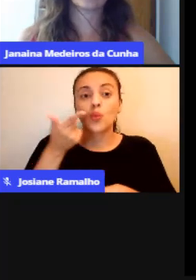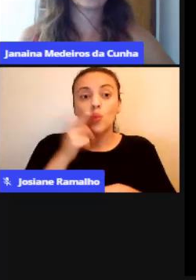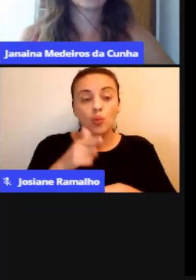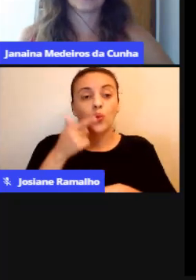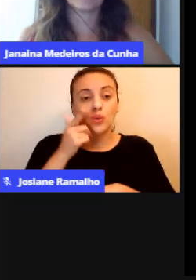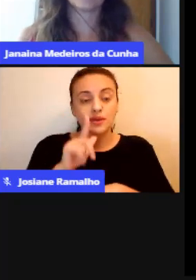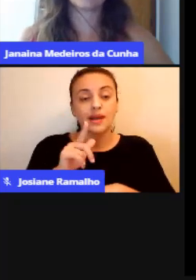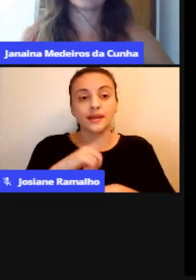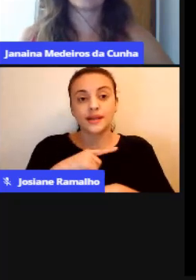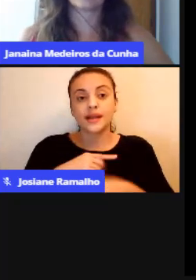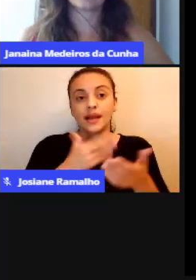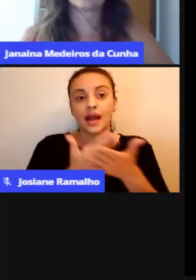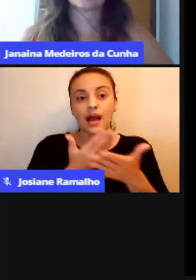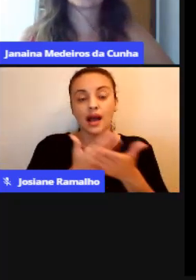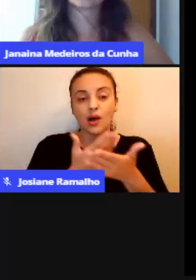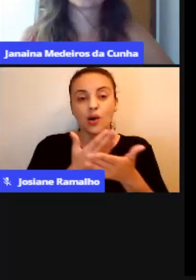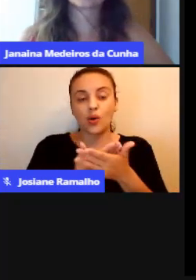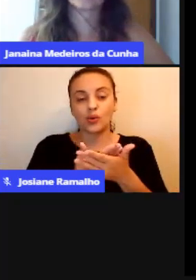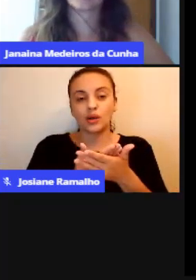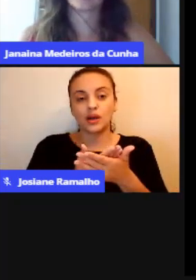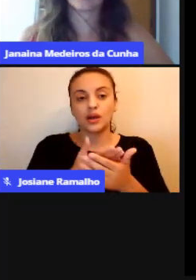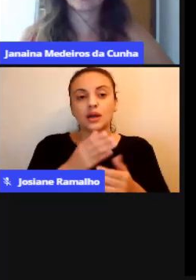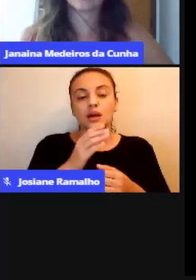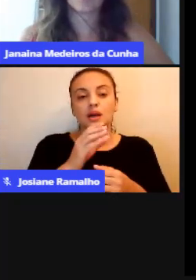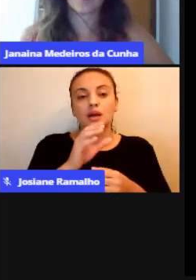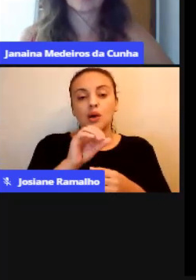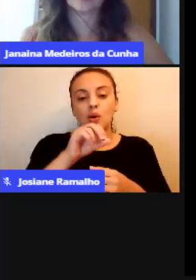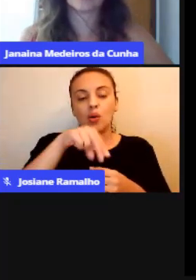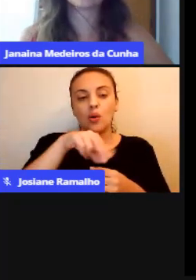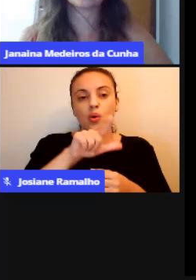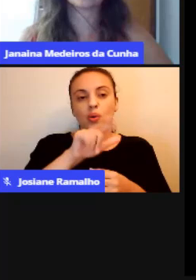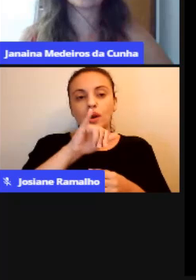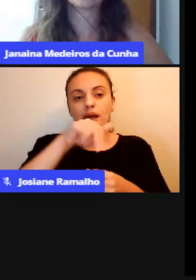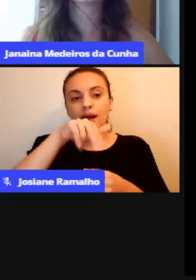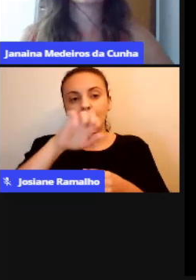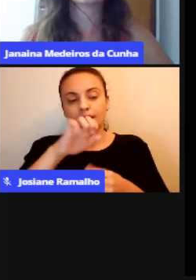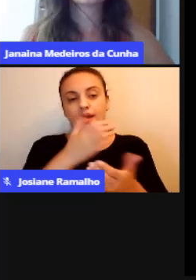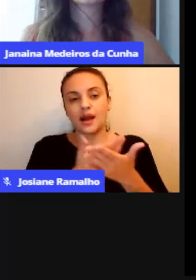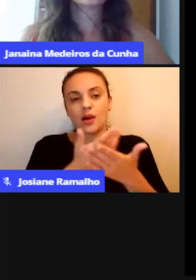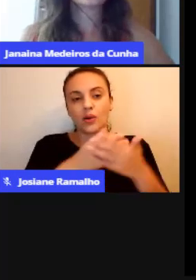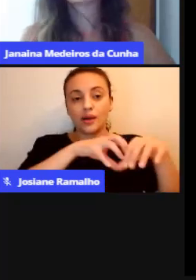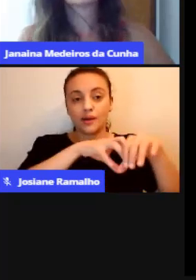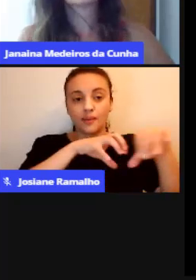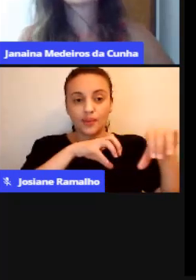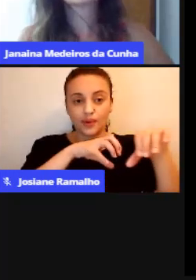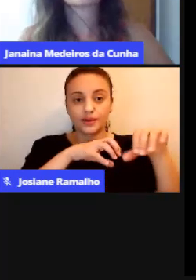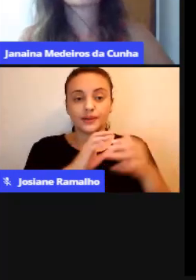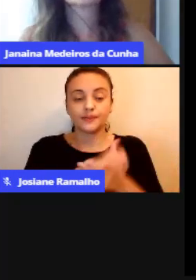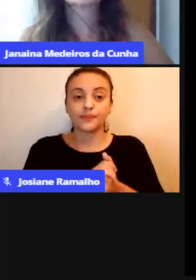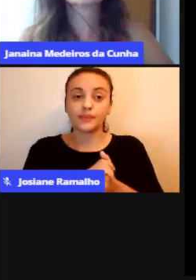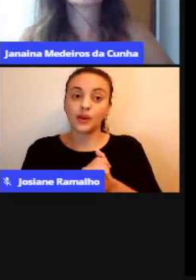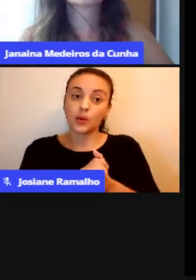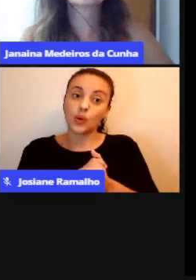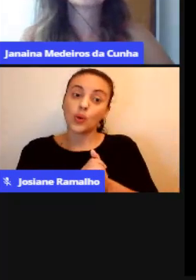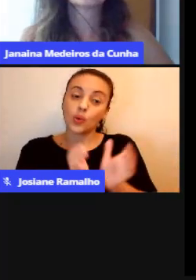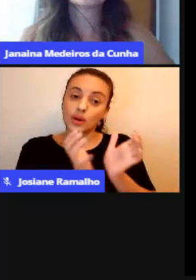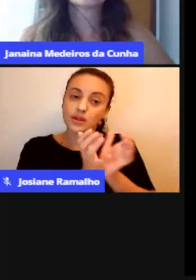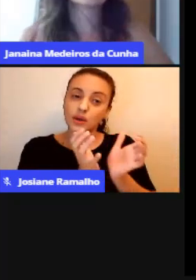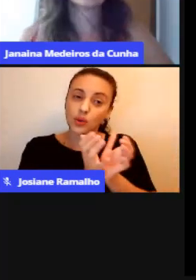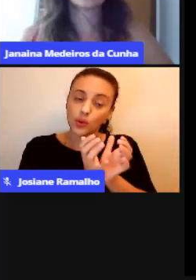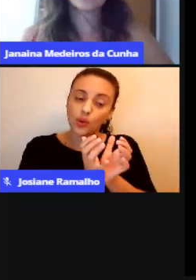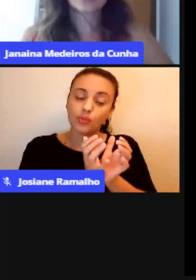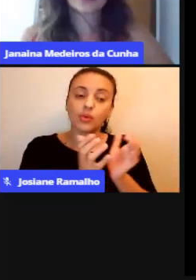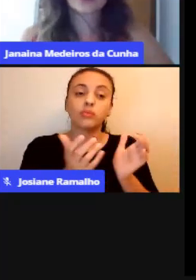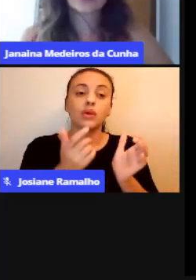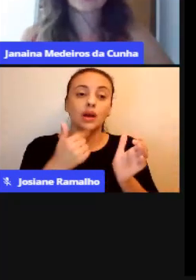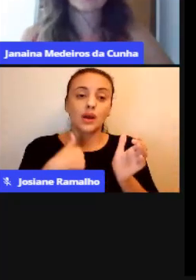aula online, né? Aquela avaliação, aquela aula remota, né? Então, com eles eu posso estar utilizando